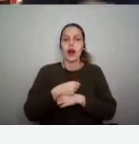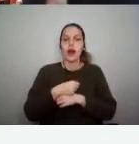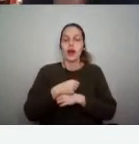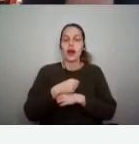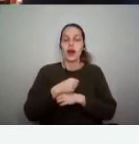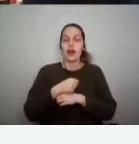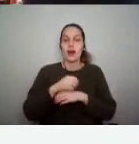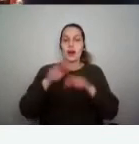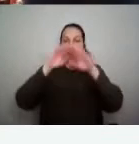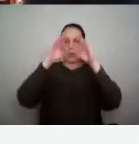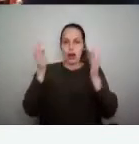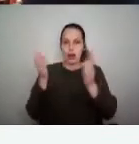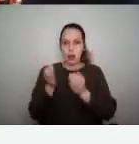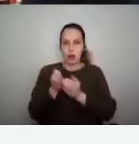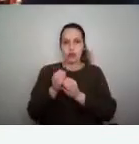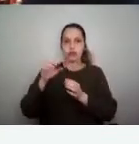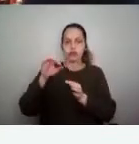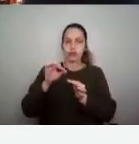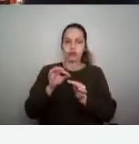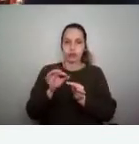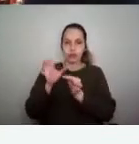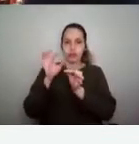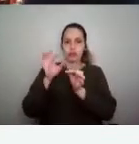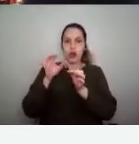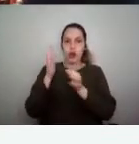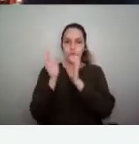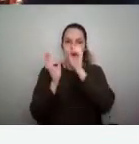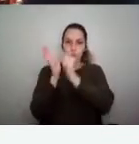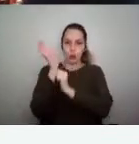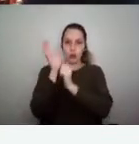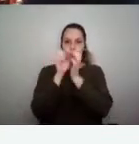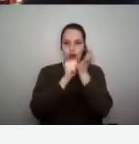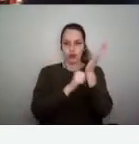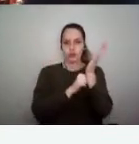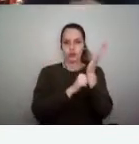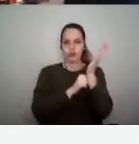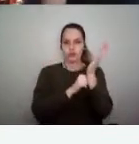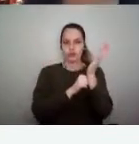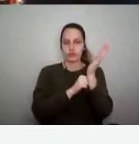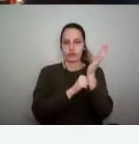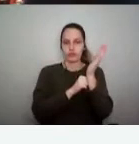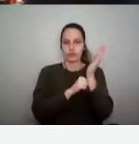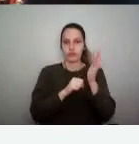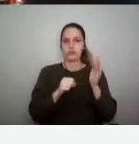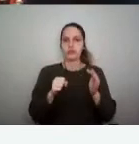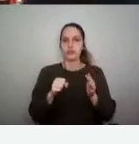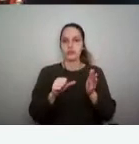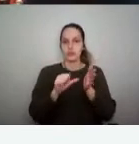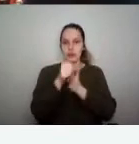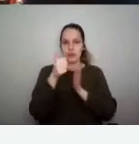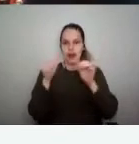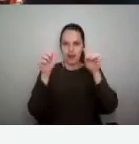imagem iconográfica aí que eu vou compartilhar com vocês. Eu já estou vendo aqui na minha tela.